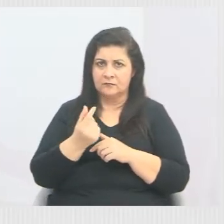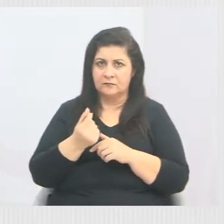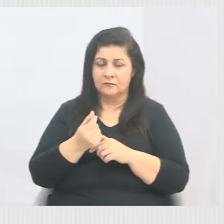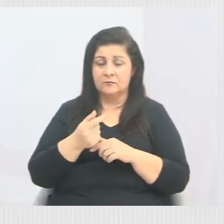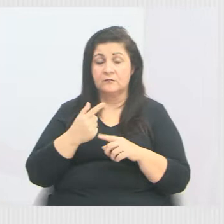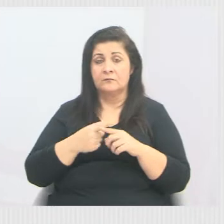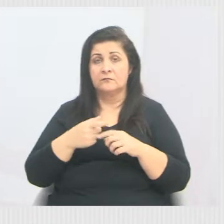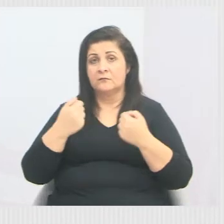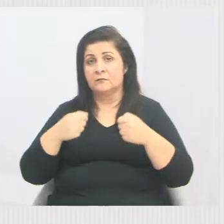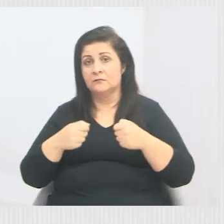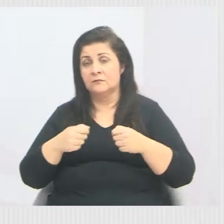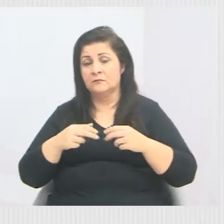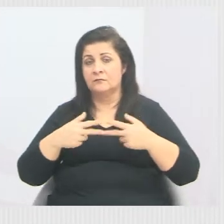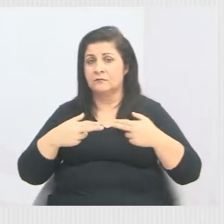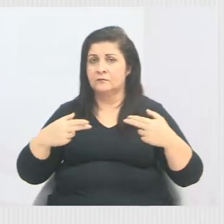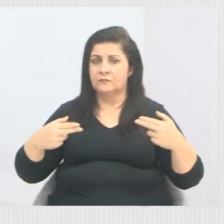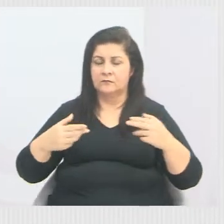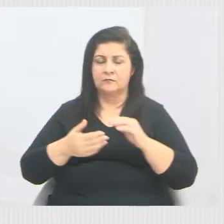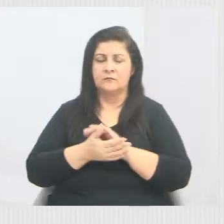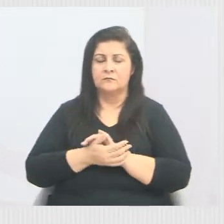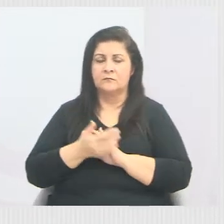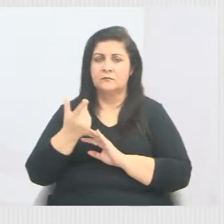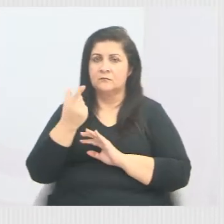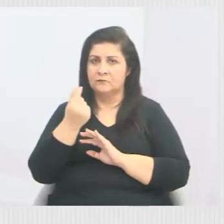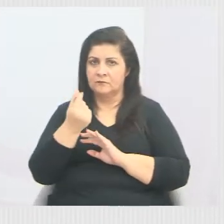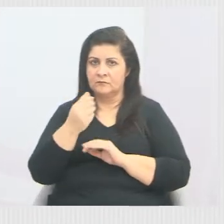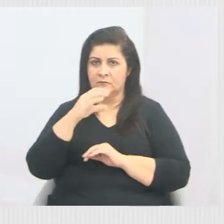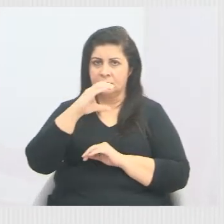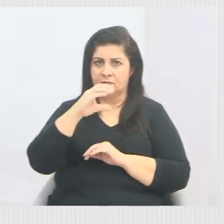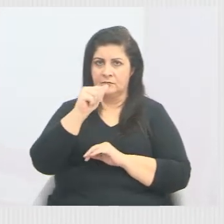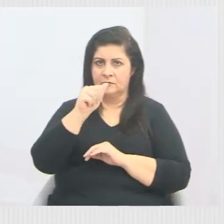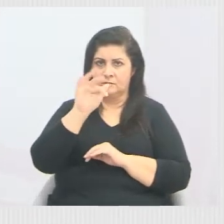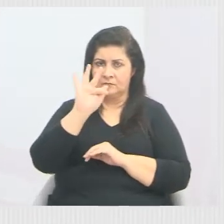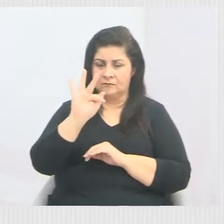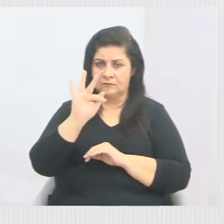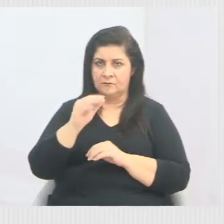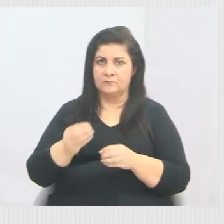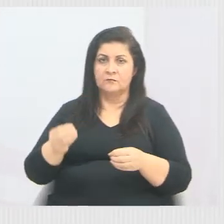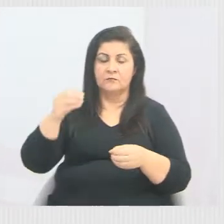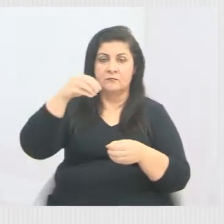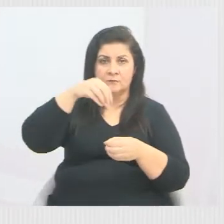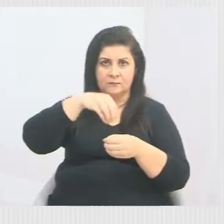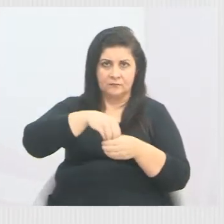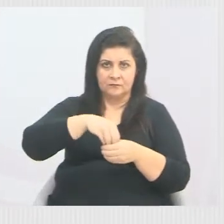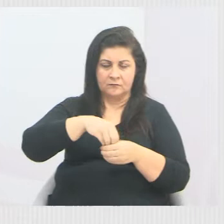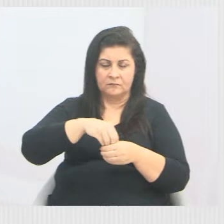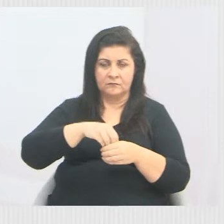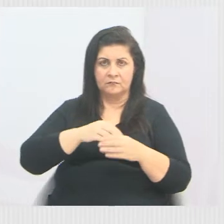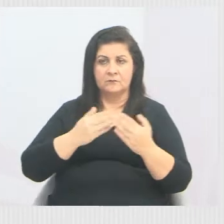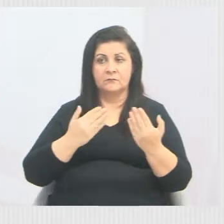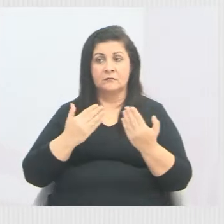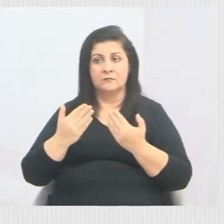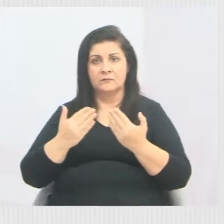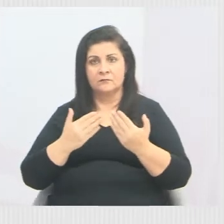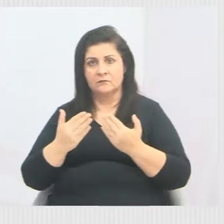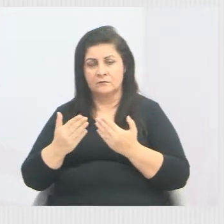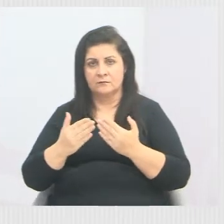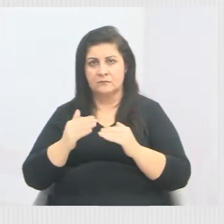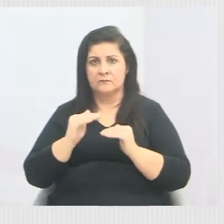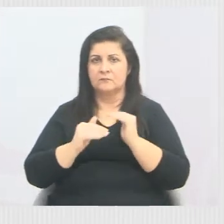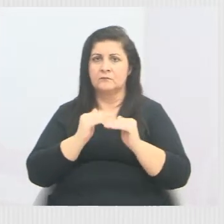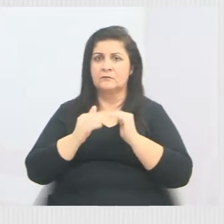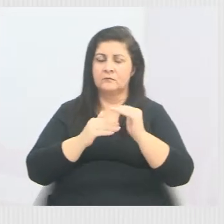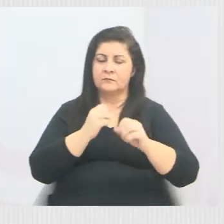de medições. Então, o dinheiro do CAF, ele entra no município de acordo com as medições auferidas no